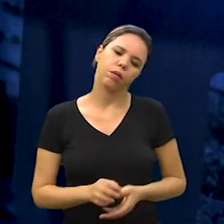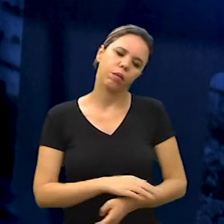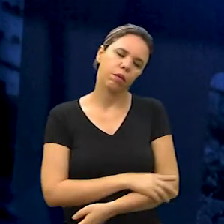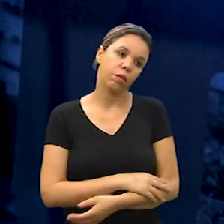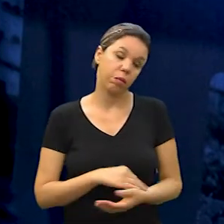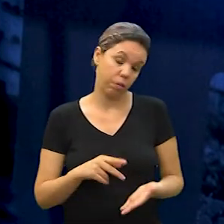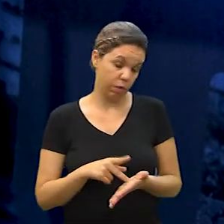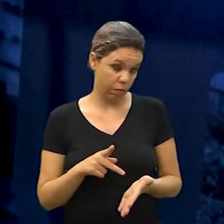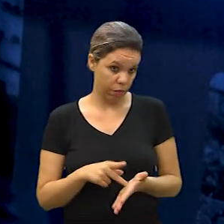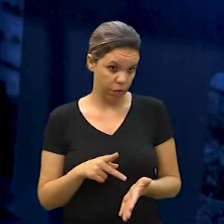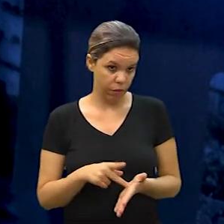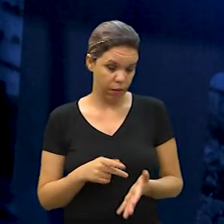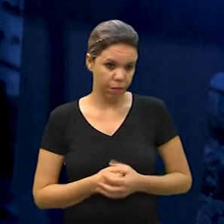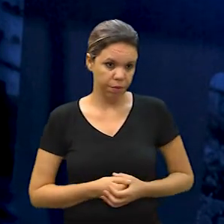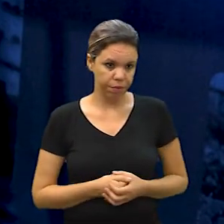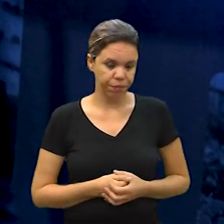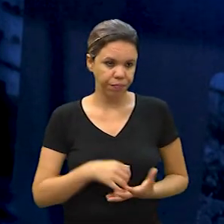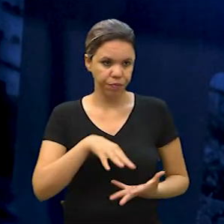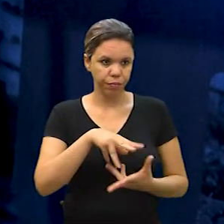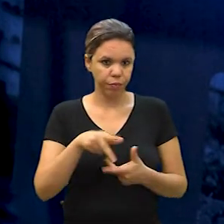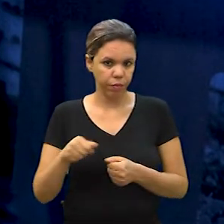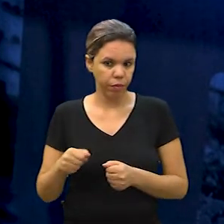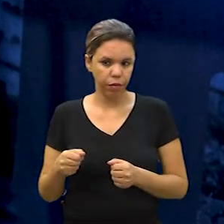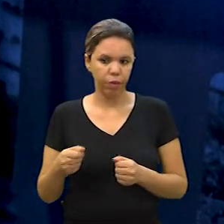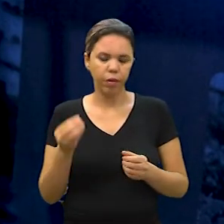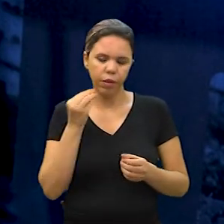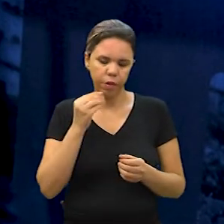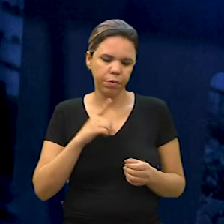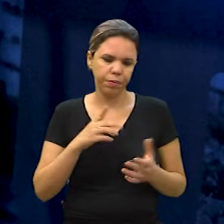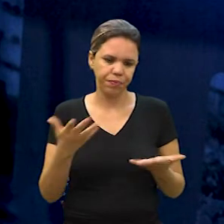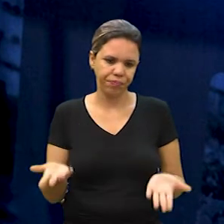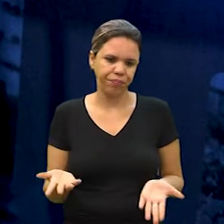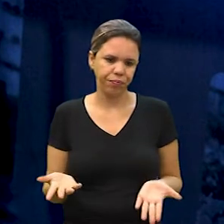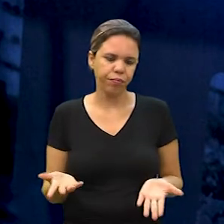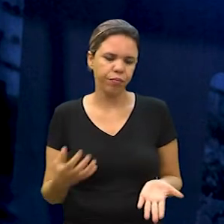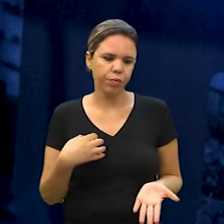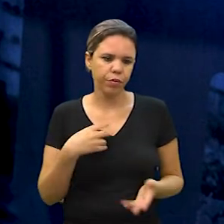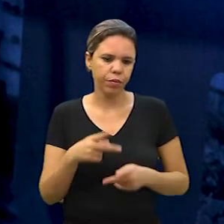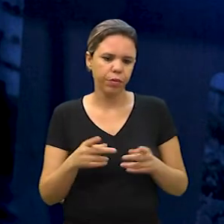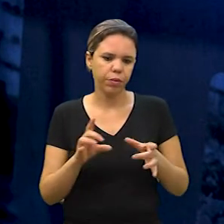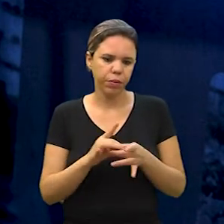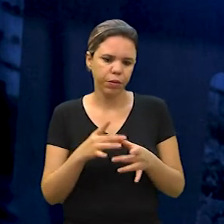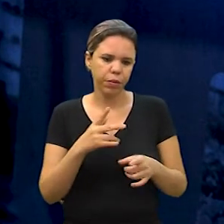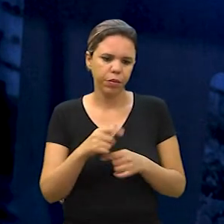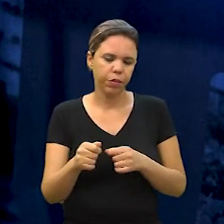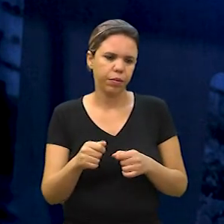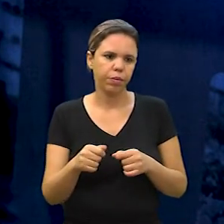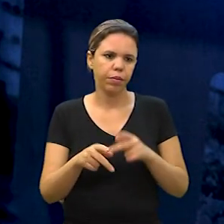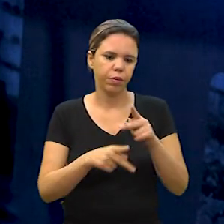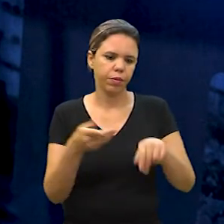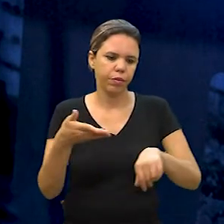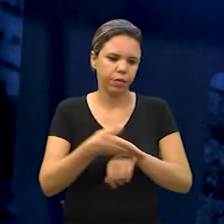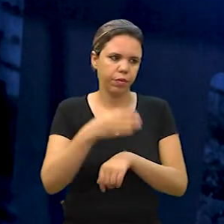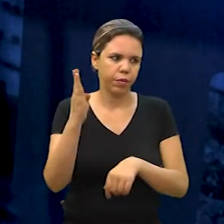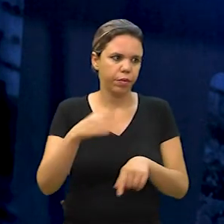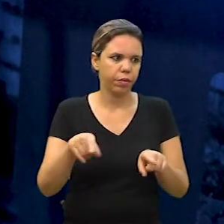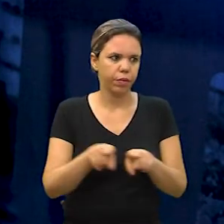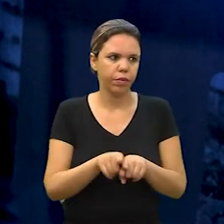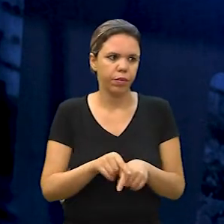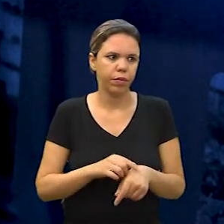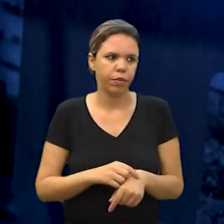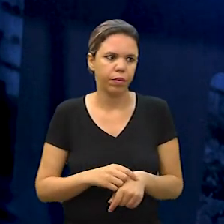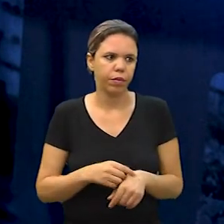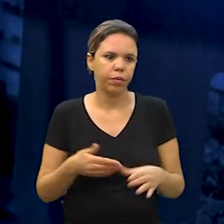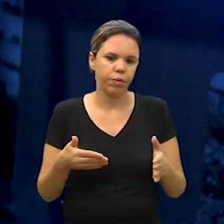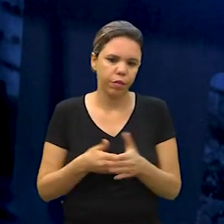Na verdade, o mundo está para todo mundo. Então, do jeito que eu posso sair, também pessoas entram no Brasil. Então,